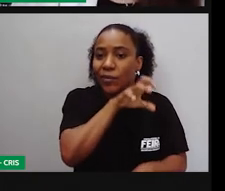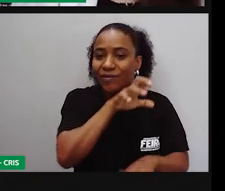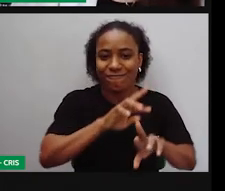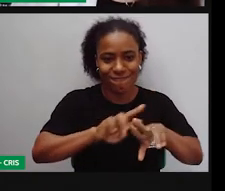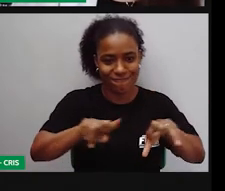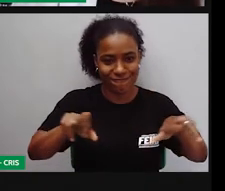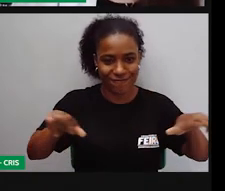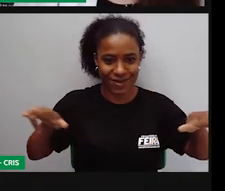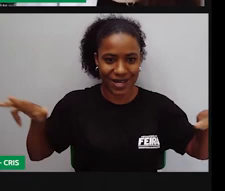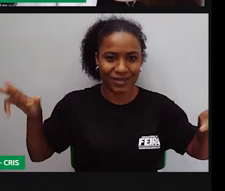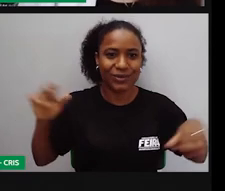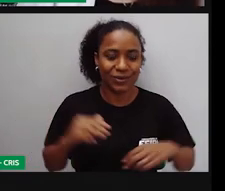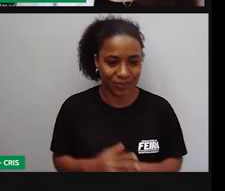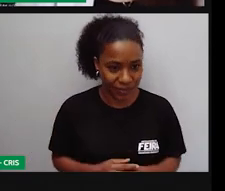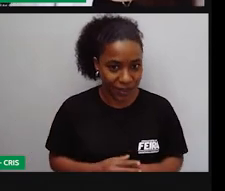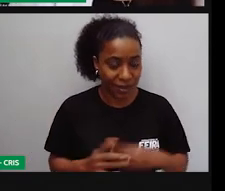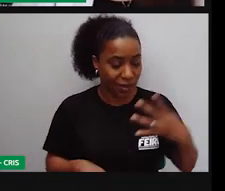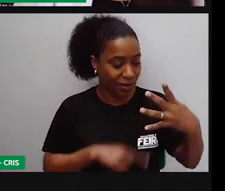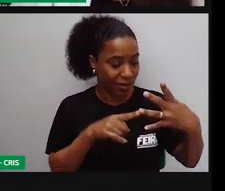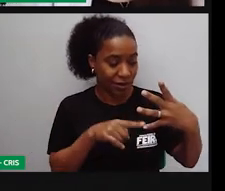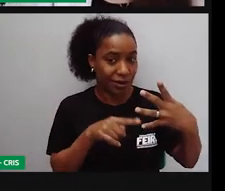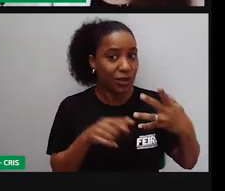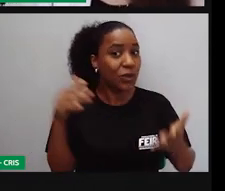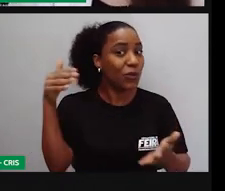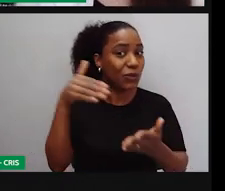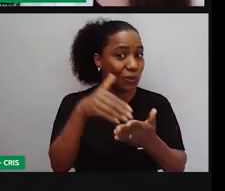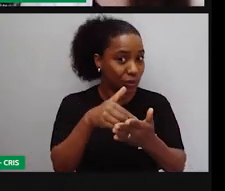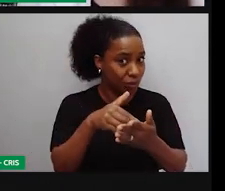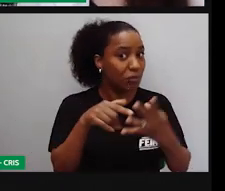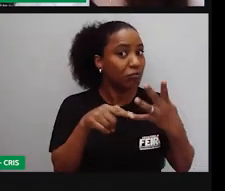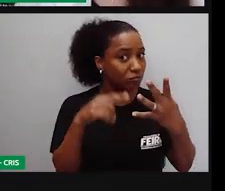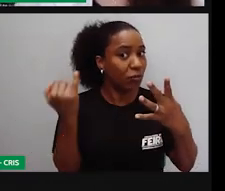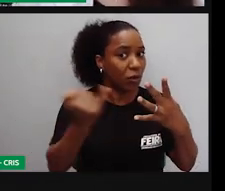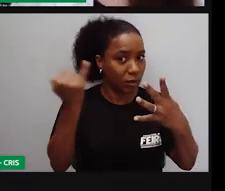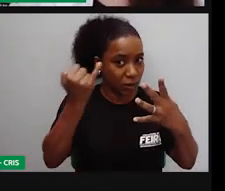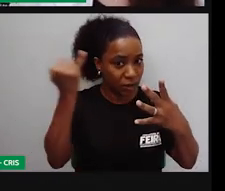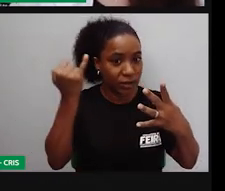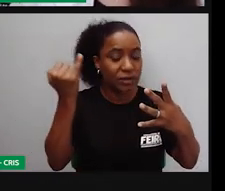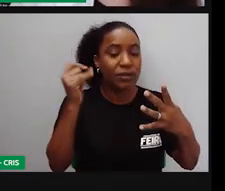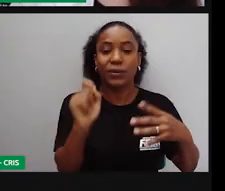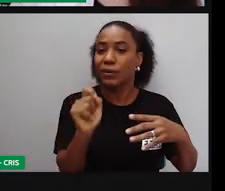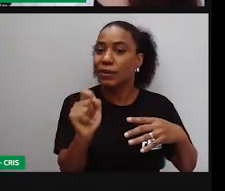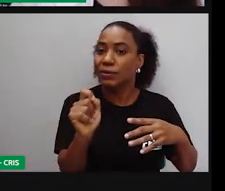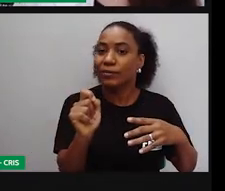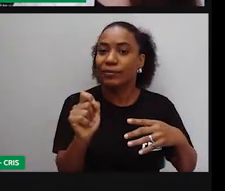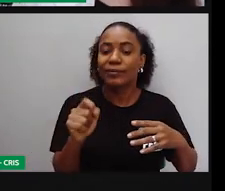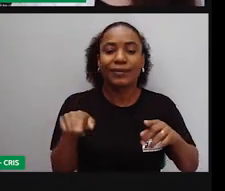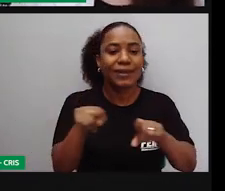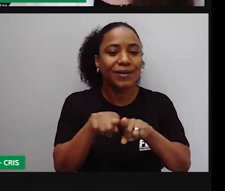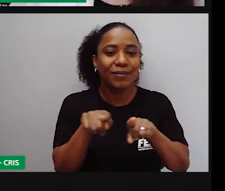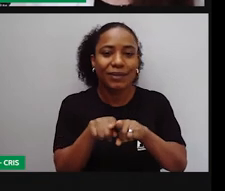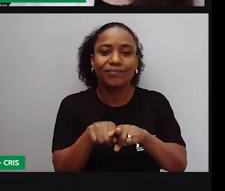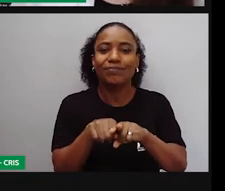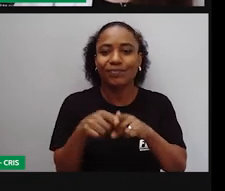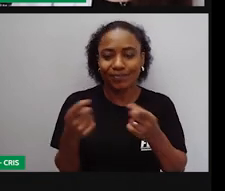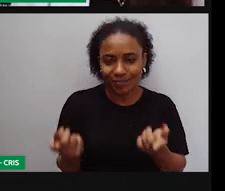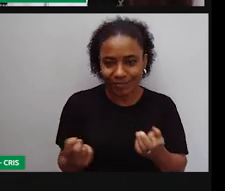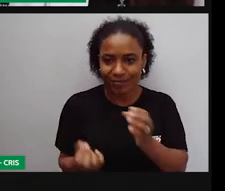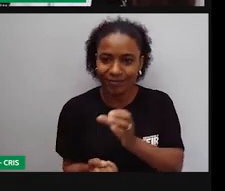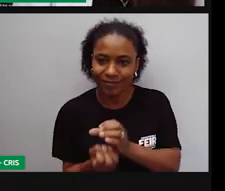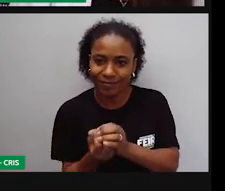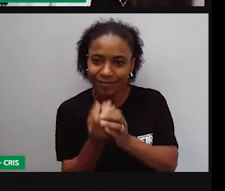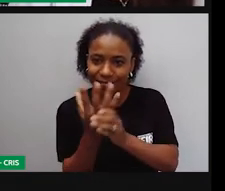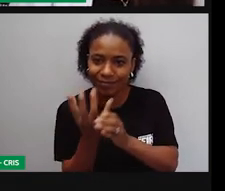E, por último, e não menos importante, a reprodução, né? O ser vivo, para ser caracterizado